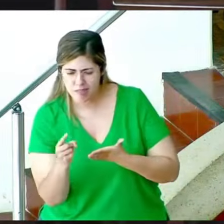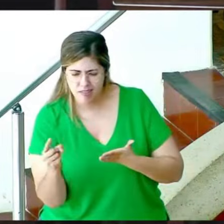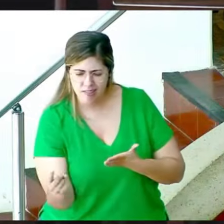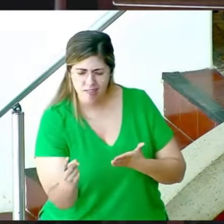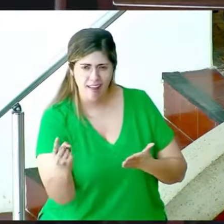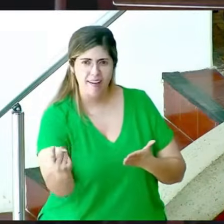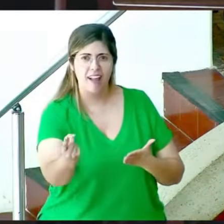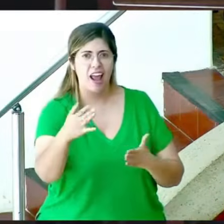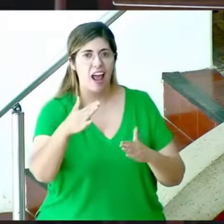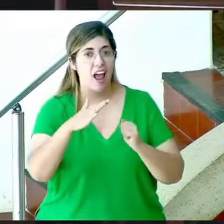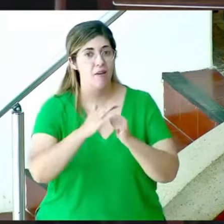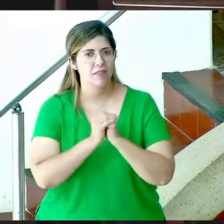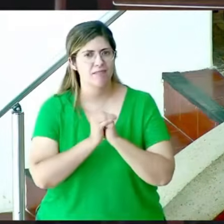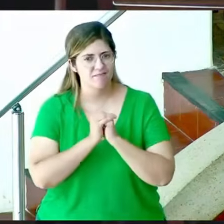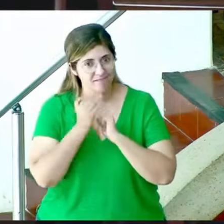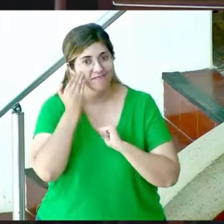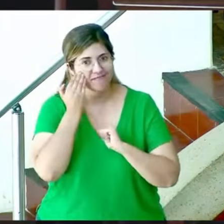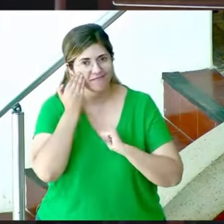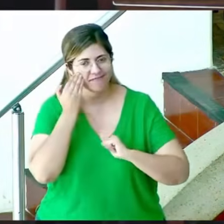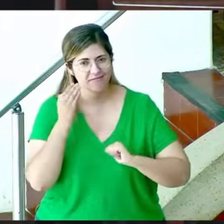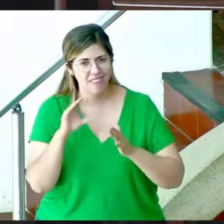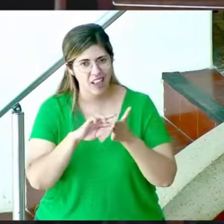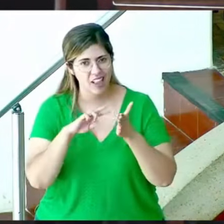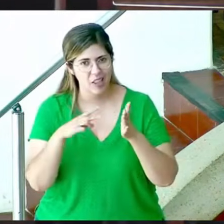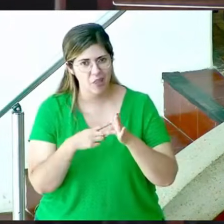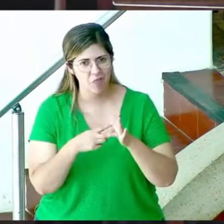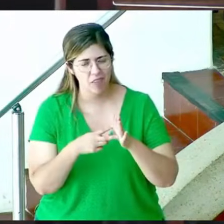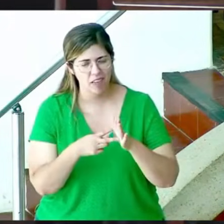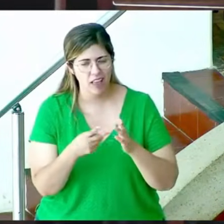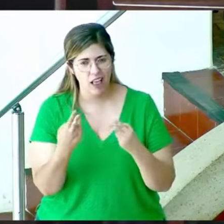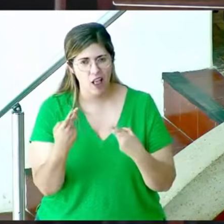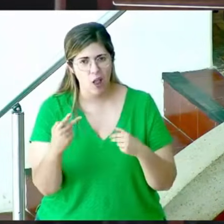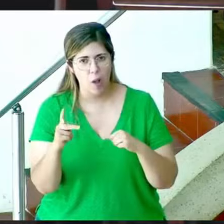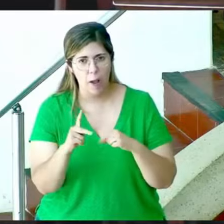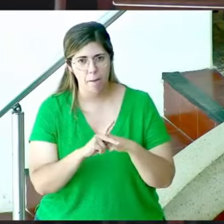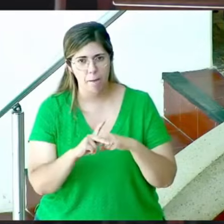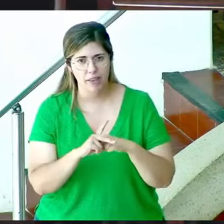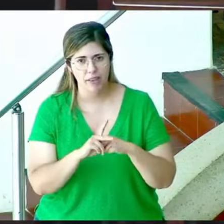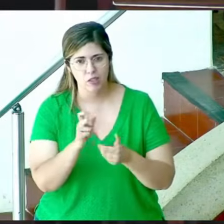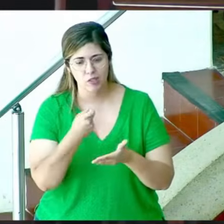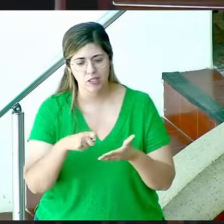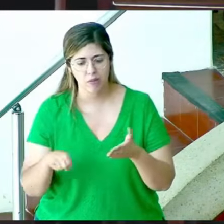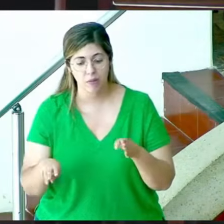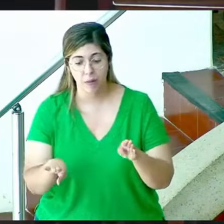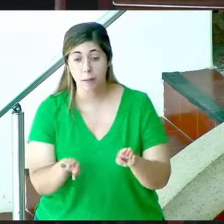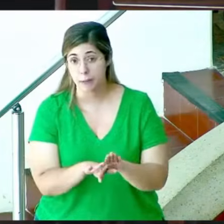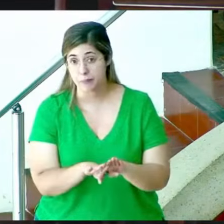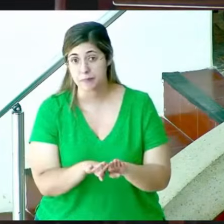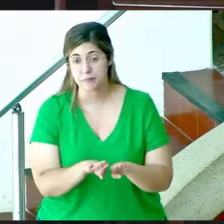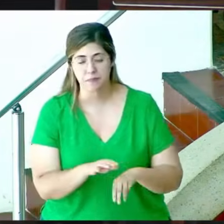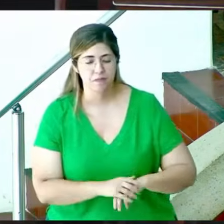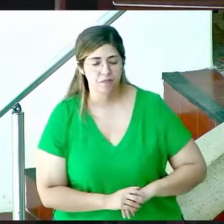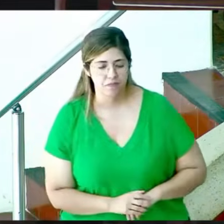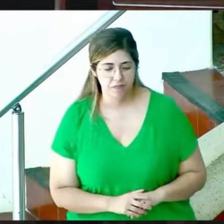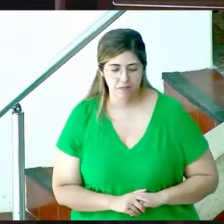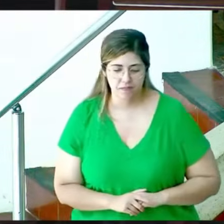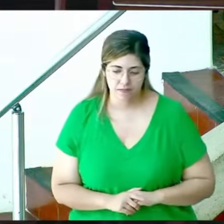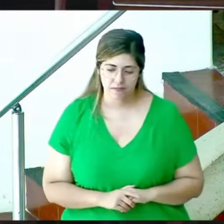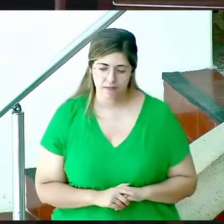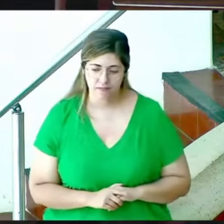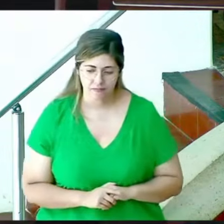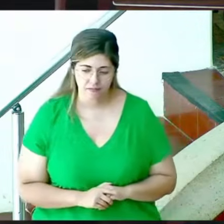séculos. Amém. O que ele escreveu em 4:11, agora ele escreve em 5:11.